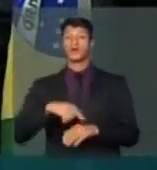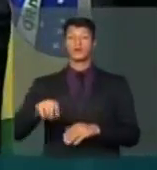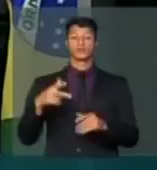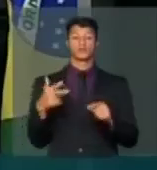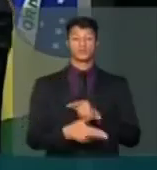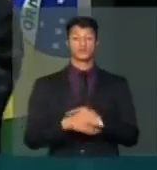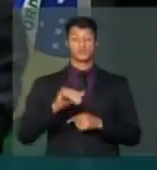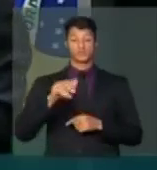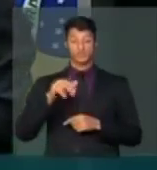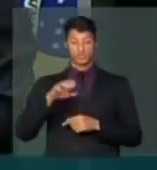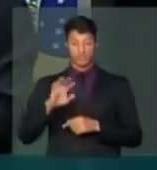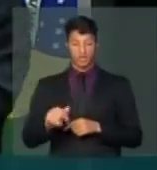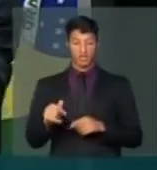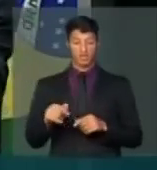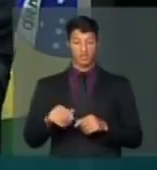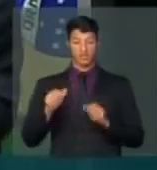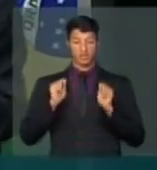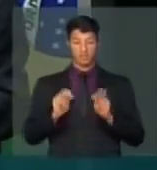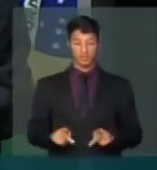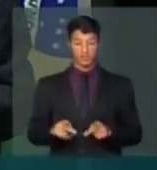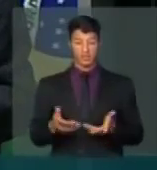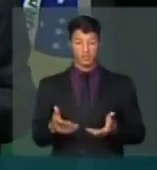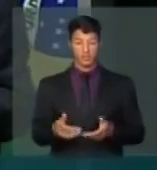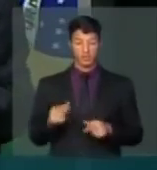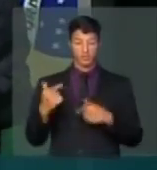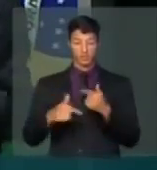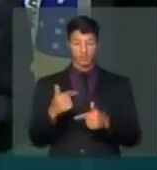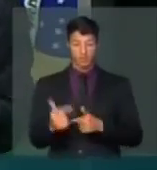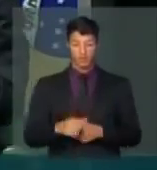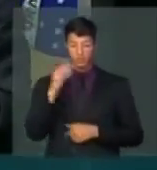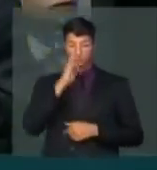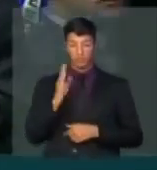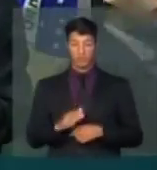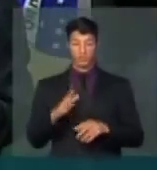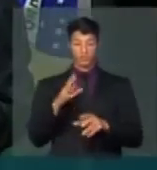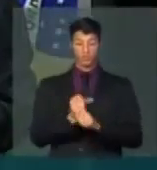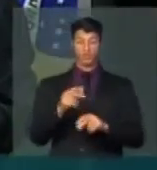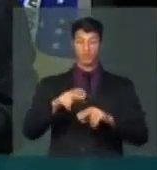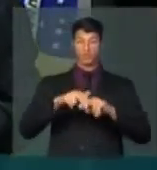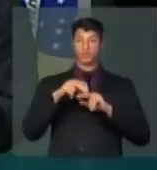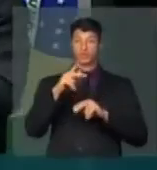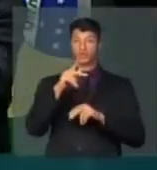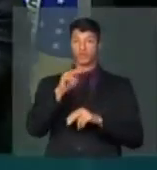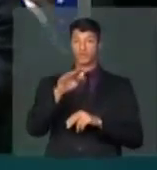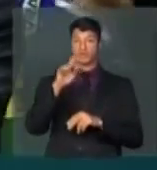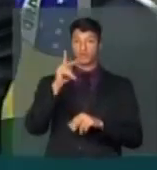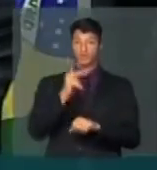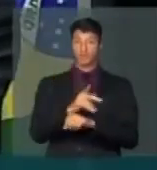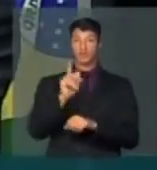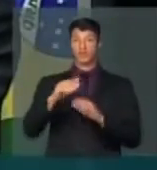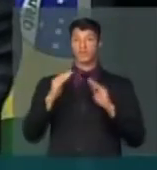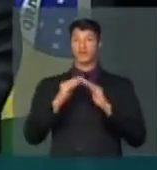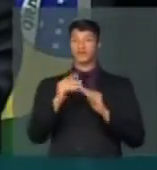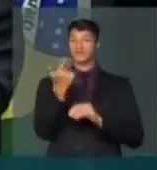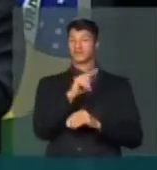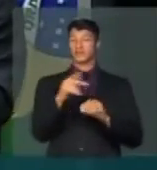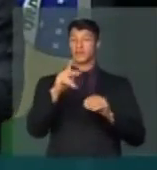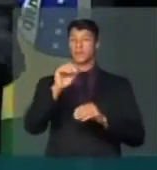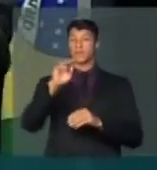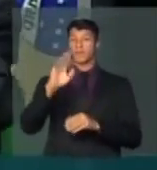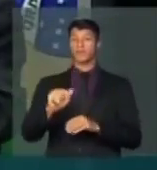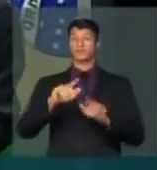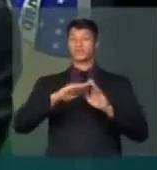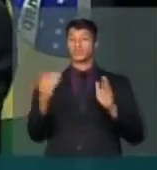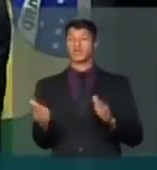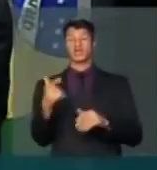me cortar a janela e as portas. A aposentadoria do trabalhador no Brasil, por conta do fator previdenciário, é uma casa sem porta, sem